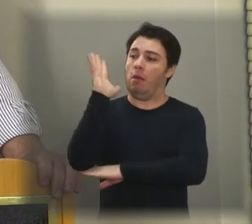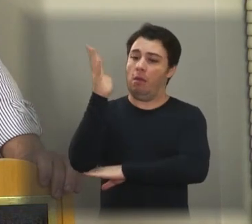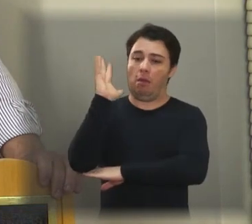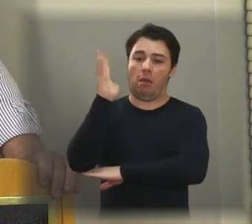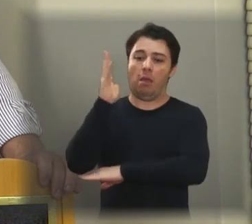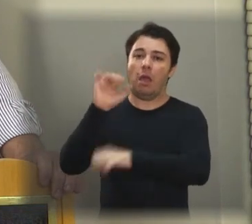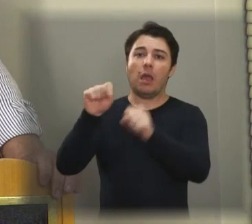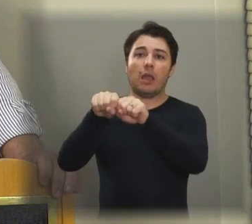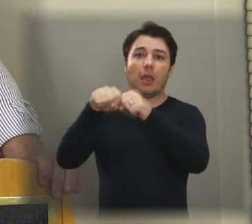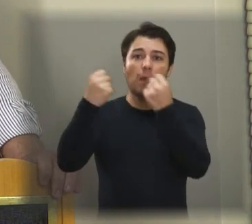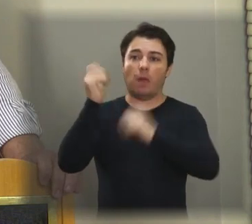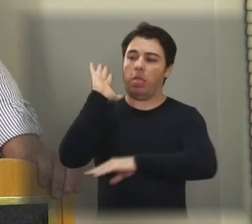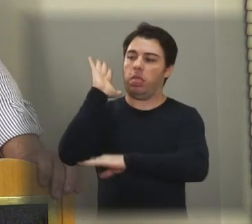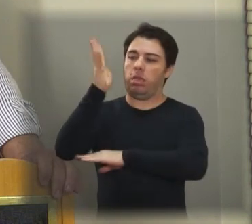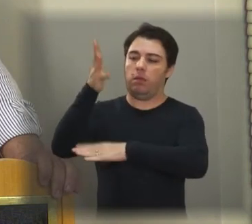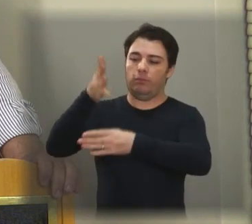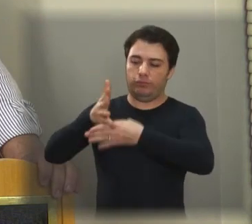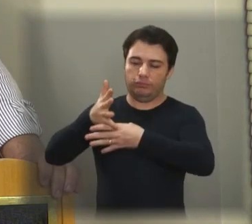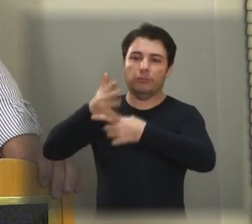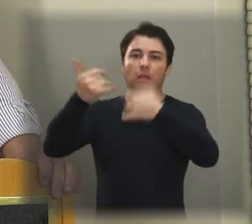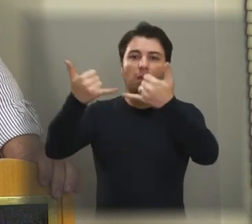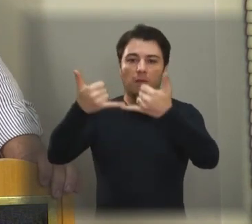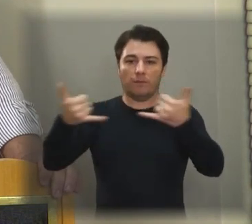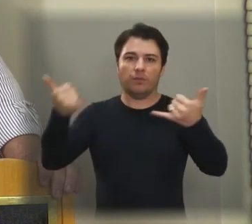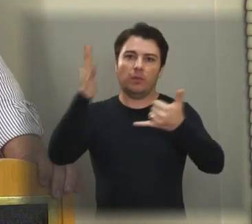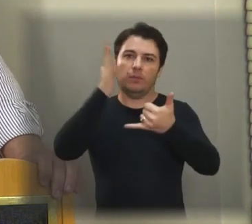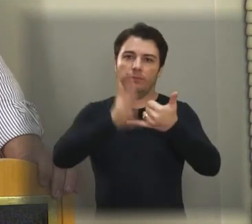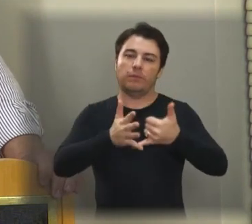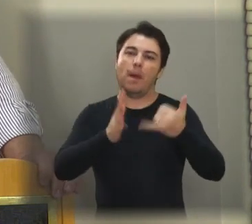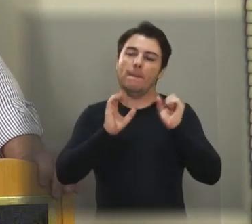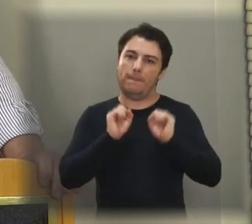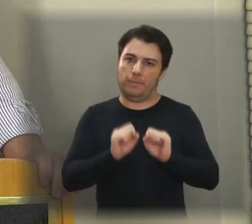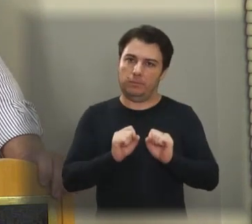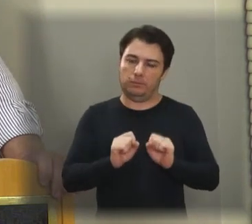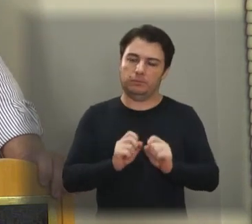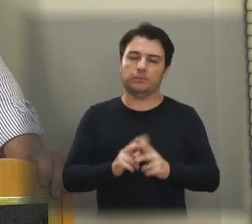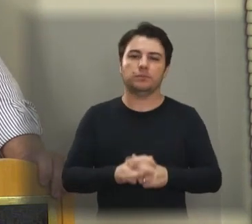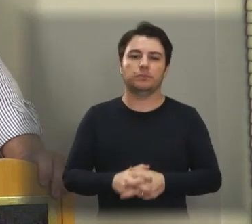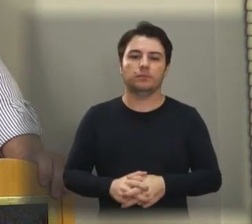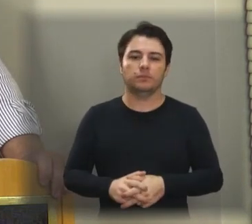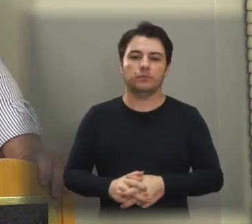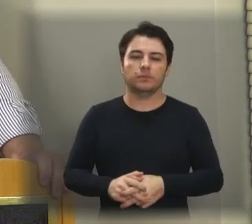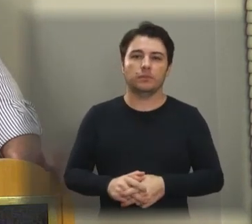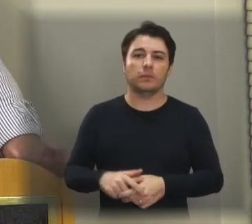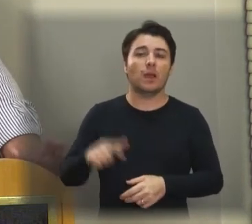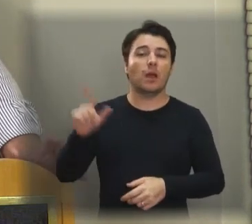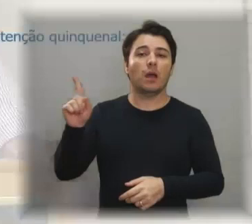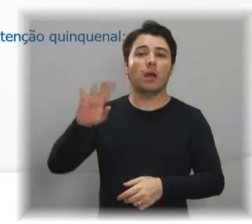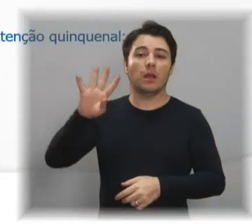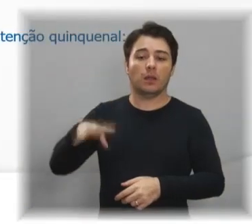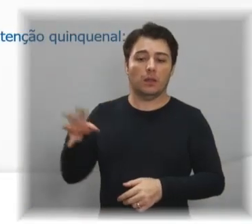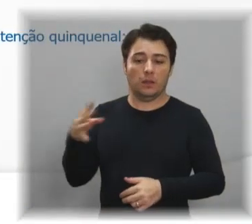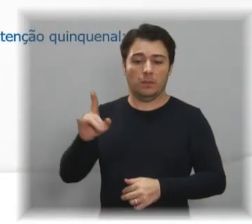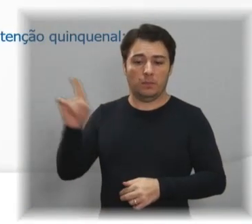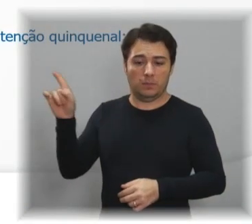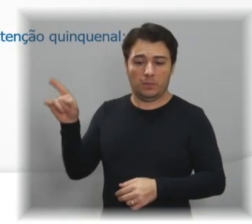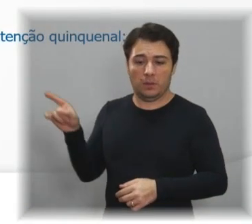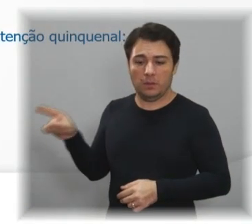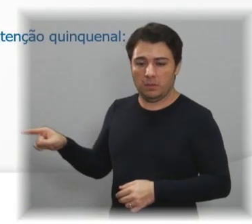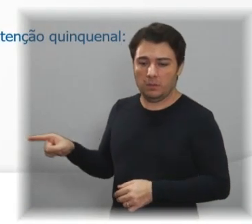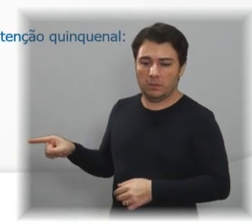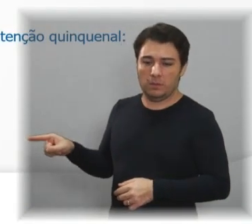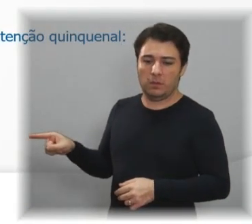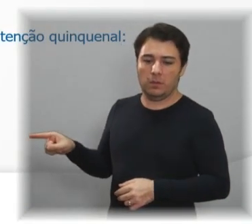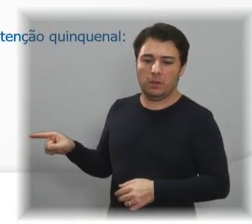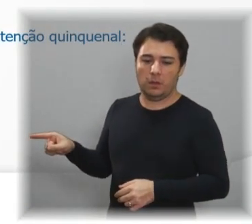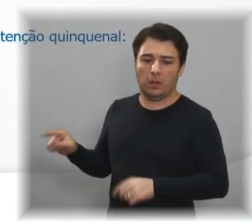galho projetar na rede e desligar o alimentador embaixo essa tabela já são as obras que